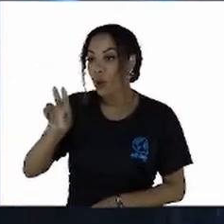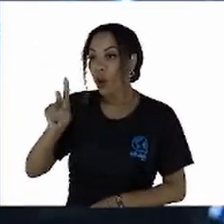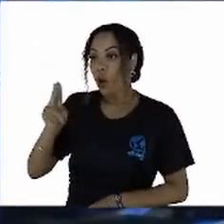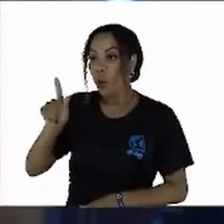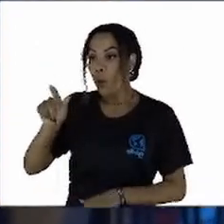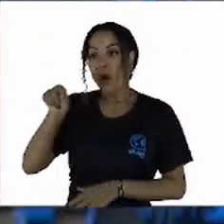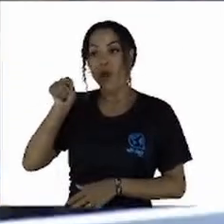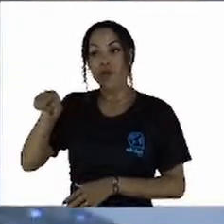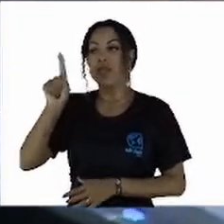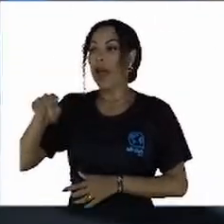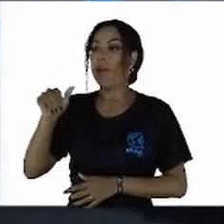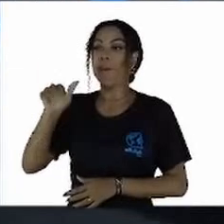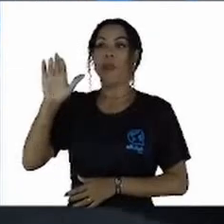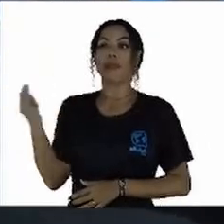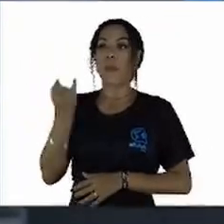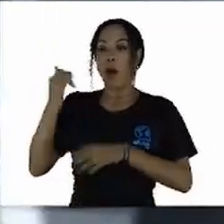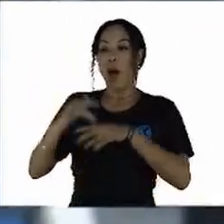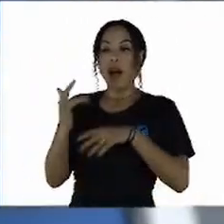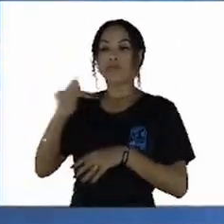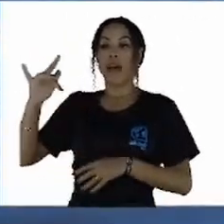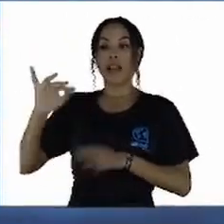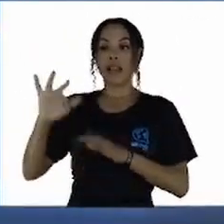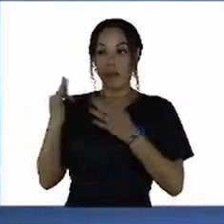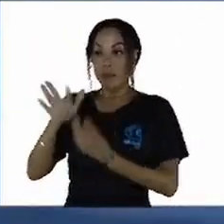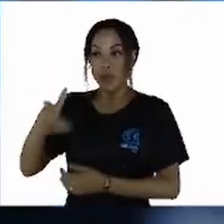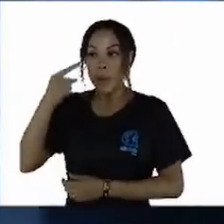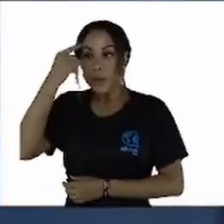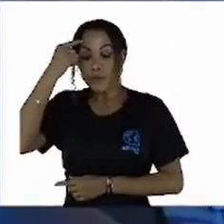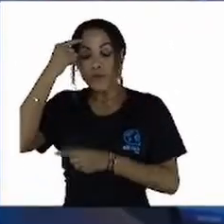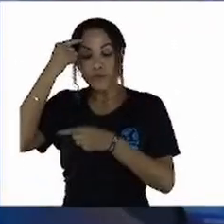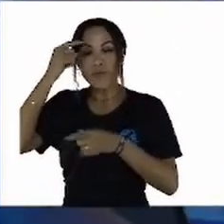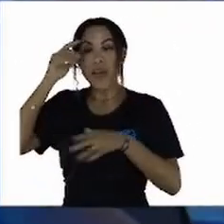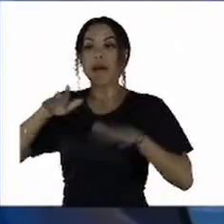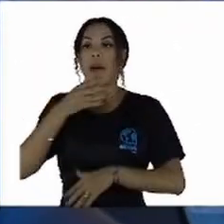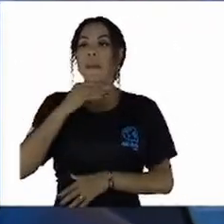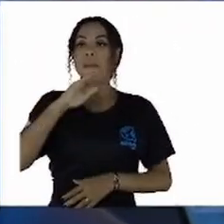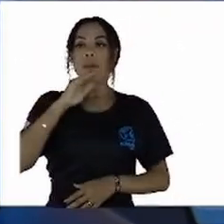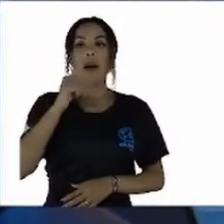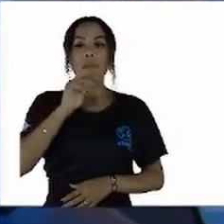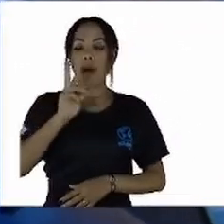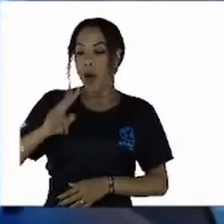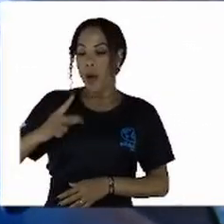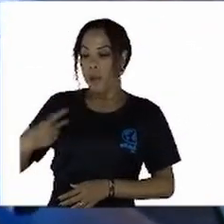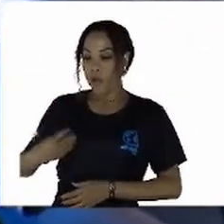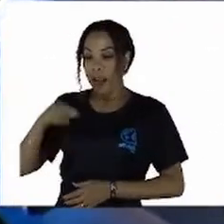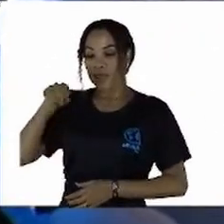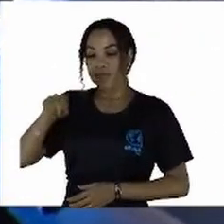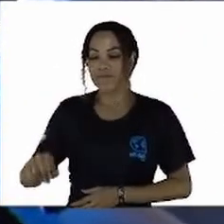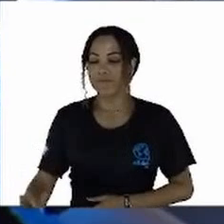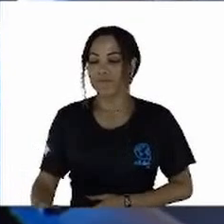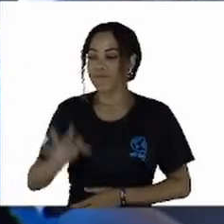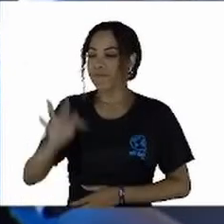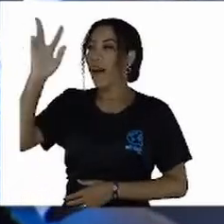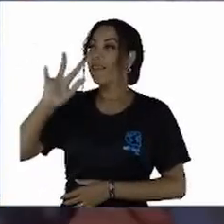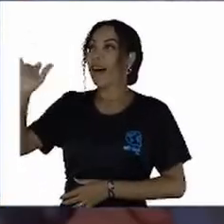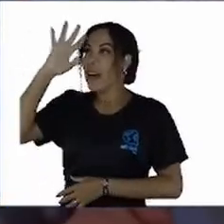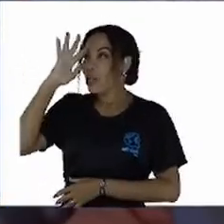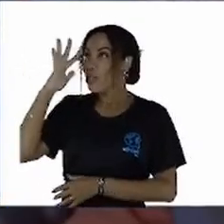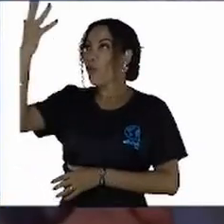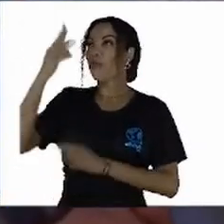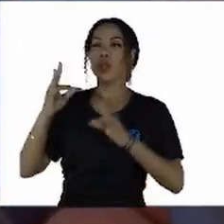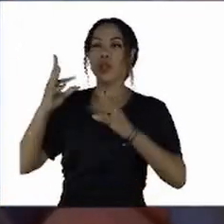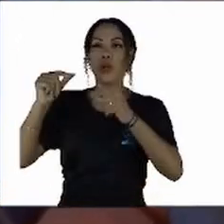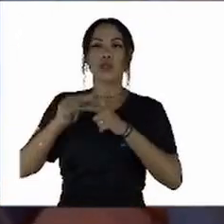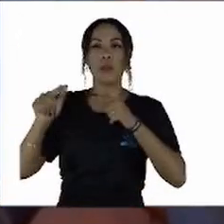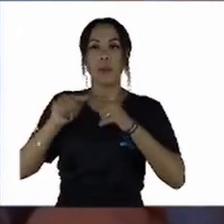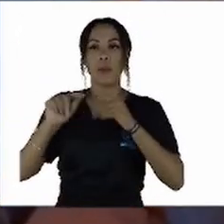a joia da família, Vitor Hugo. Já parou para pensar nisso? Às vezes o pai e a mãe olham para o filho e falam, isso daí para a gente é a solução da família. E